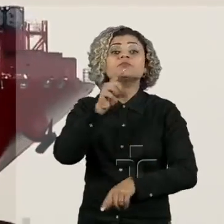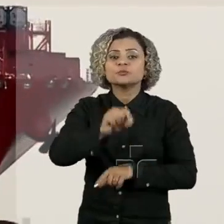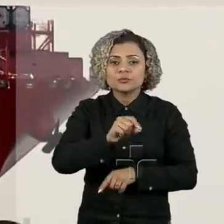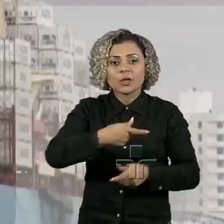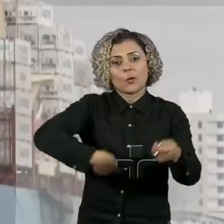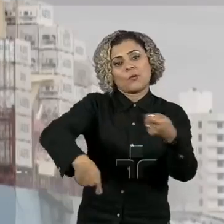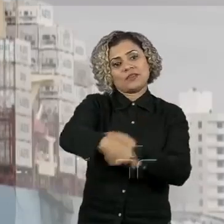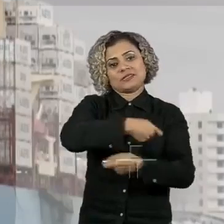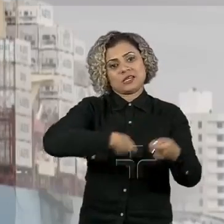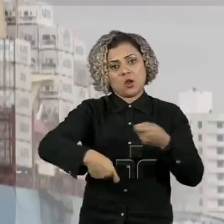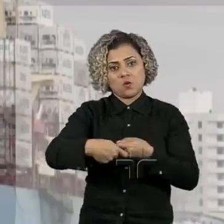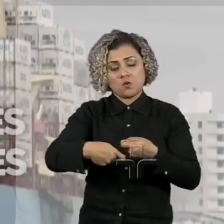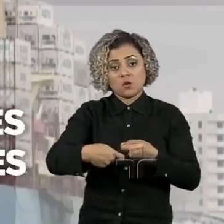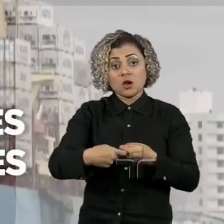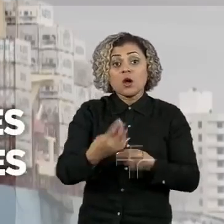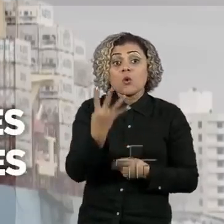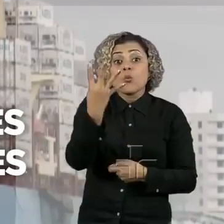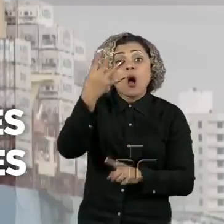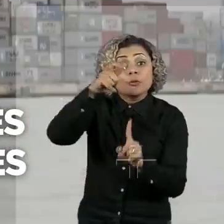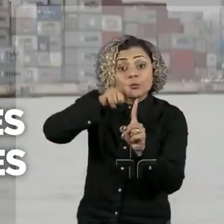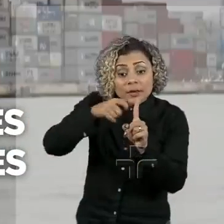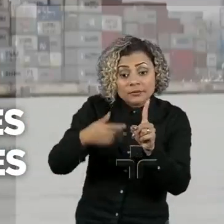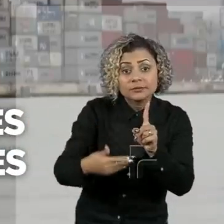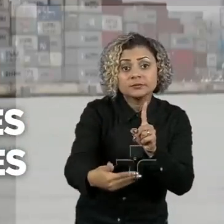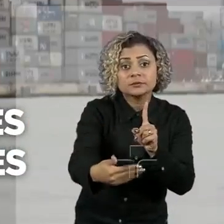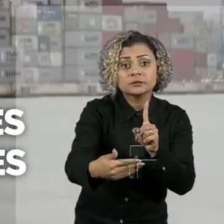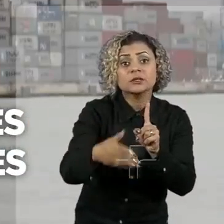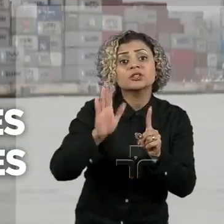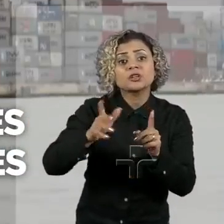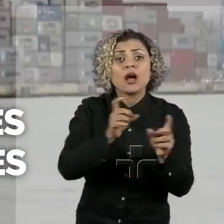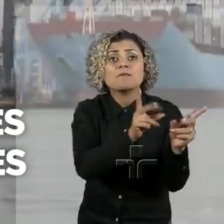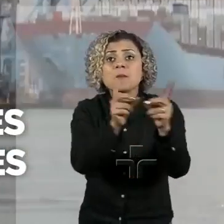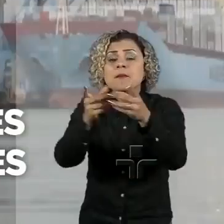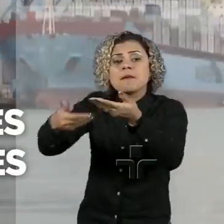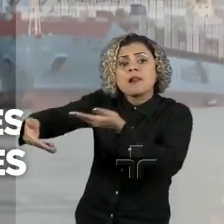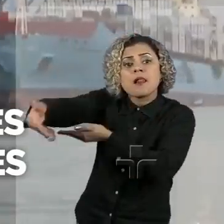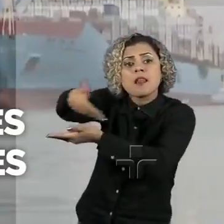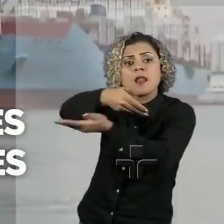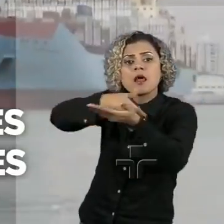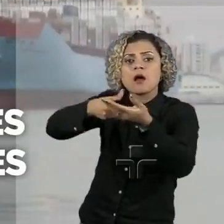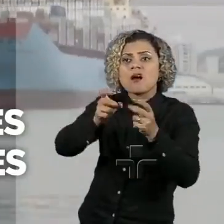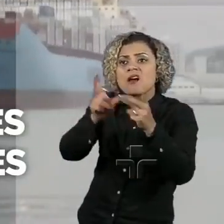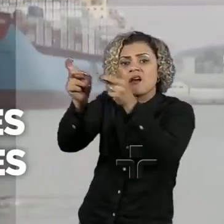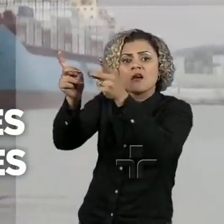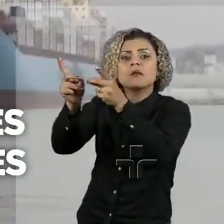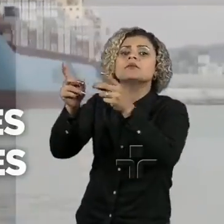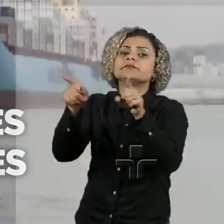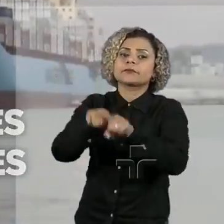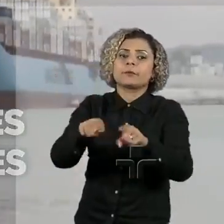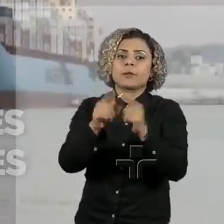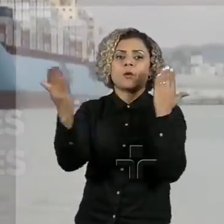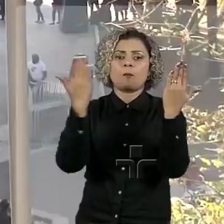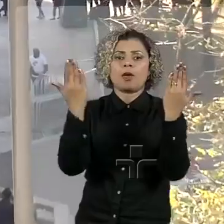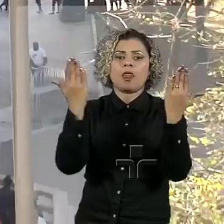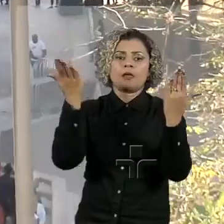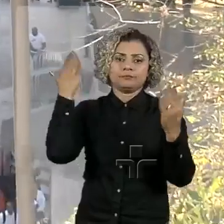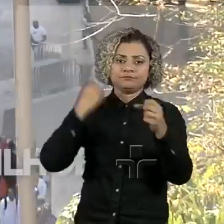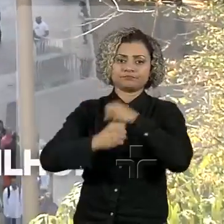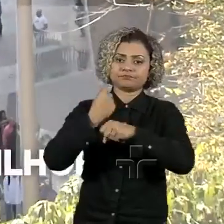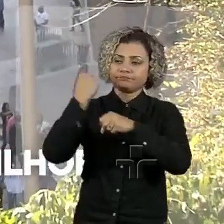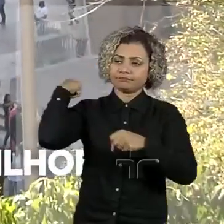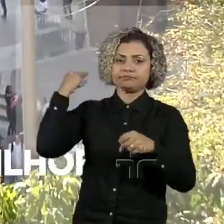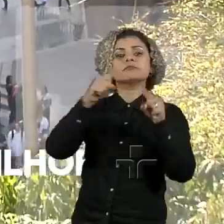balança comercial. Nos 4 primeiros meses do ano, as exportações caíram na comparação com o mesmo período do ano passado.